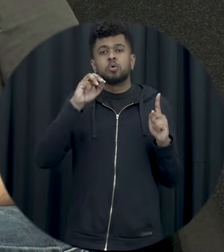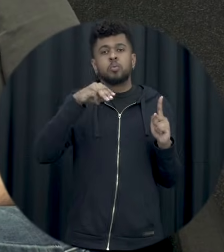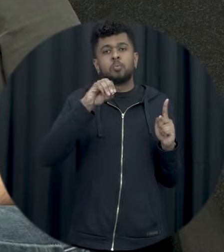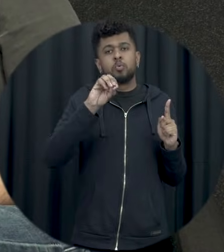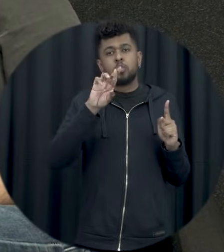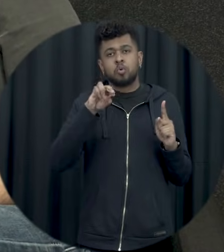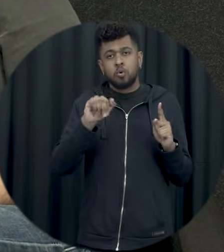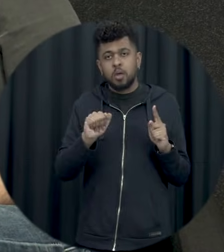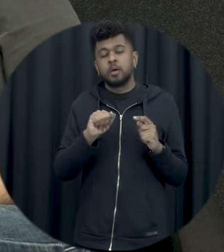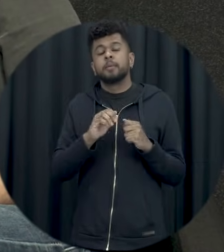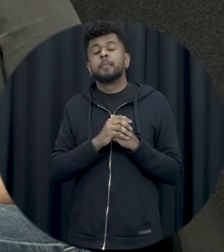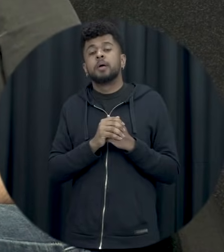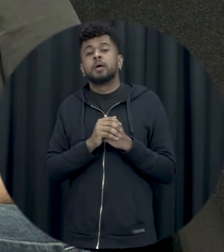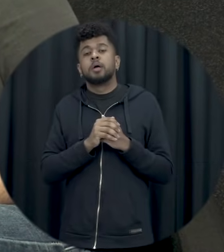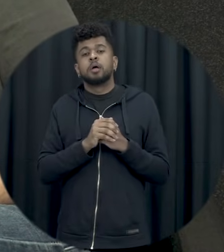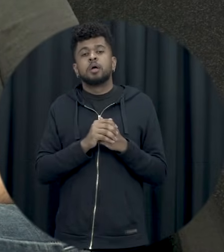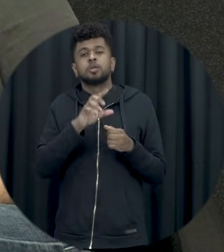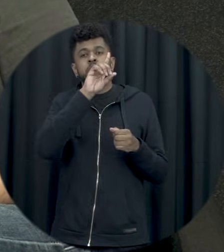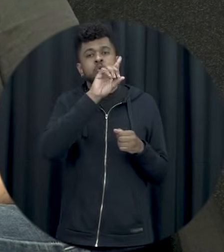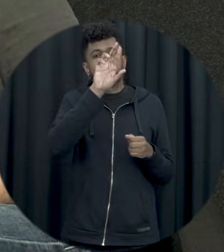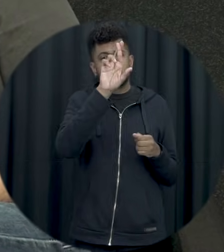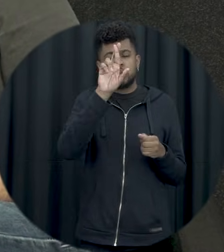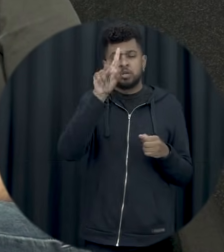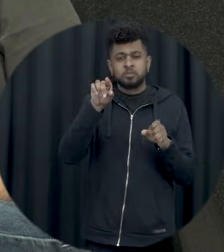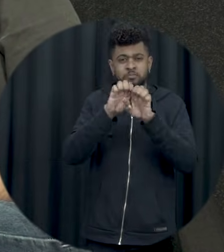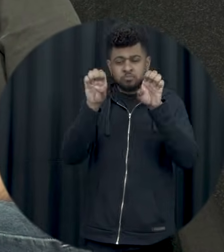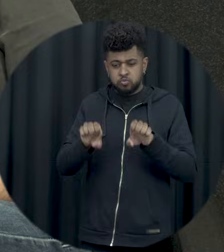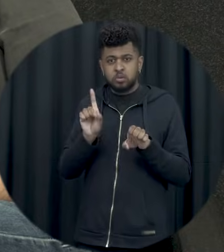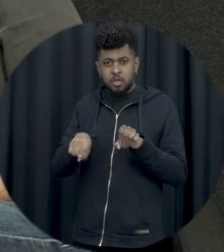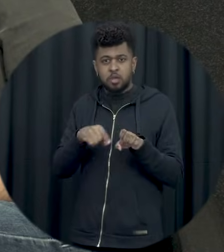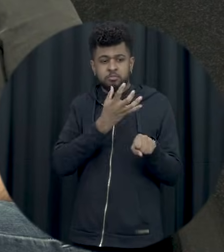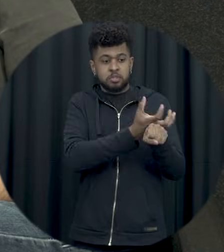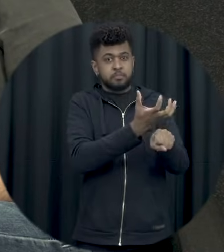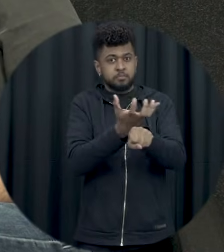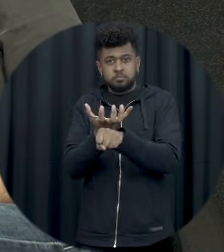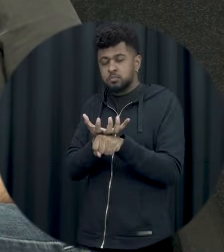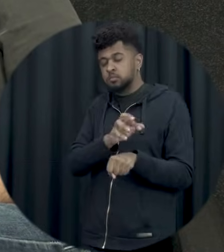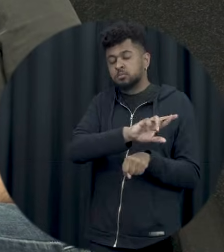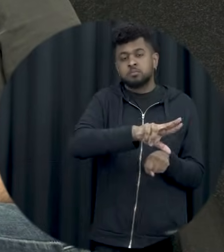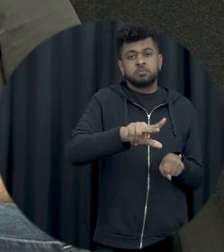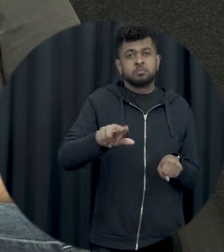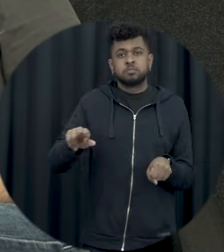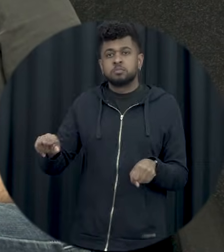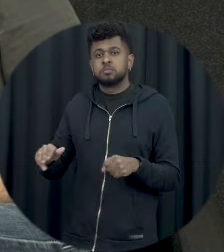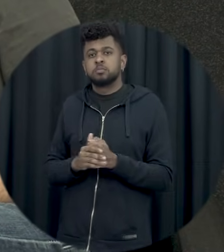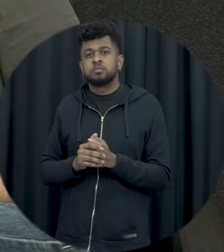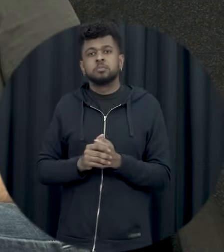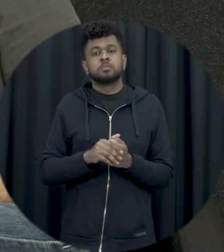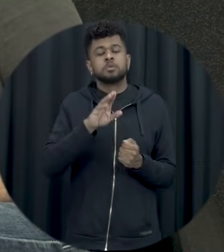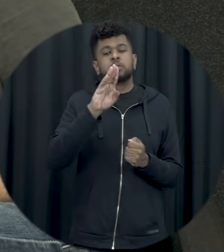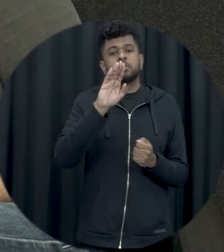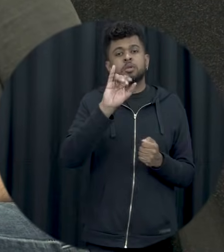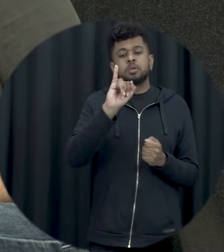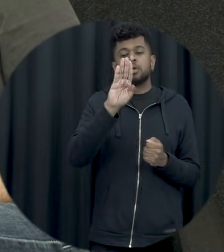Universidade de Bolonha. Um doutorado que, a essa altura, era, de fato, interdisciplinar. Era, em italiano, chama iberística. Iberística